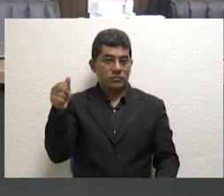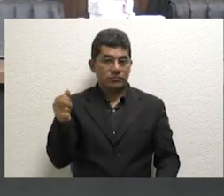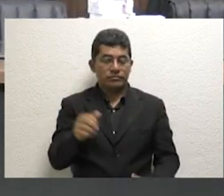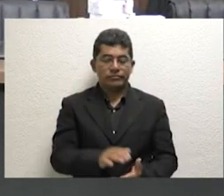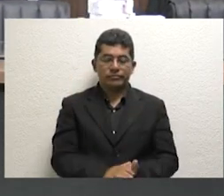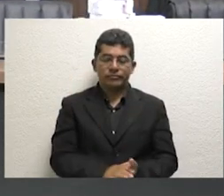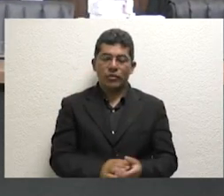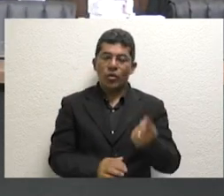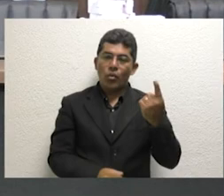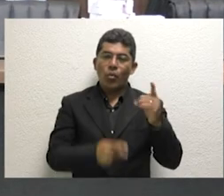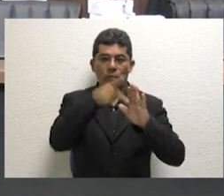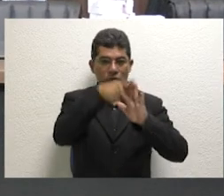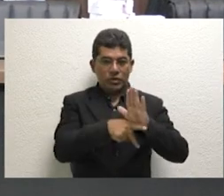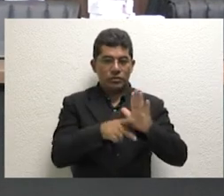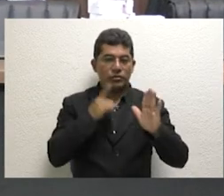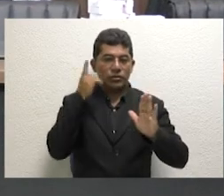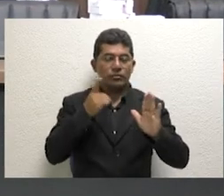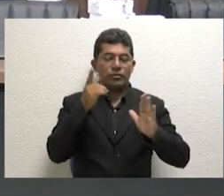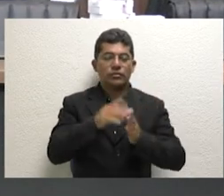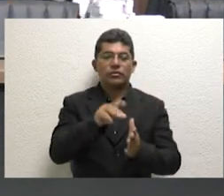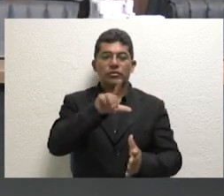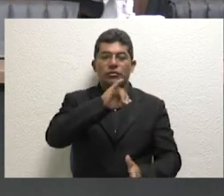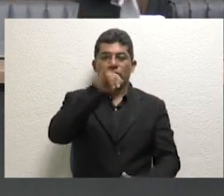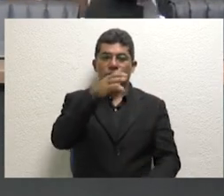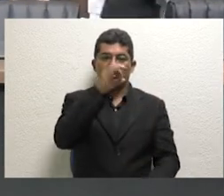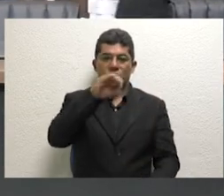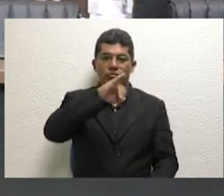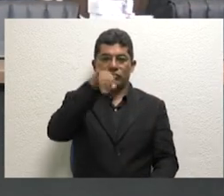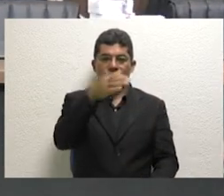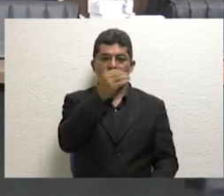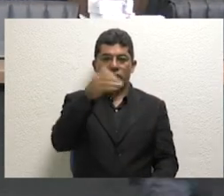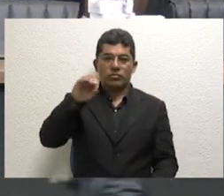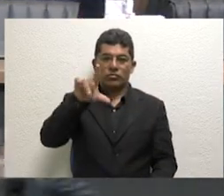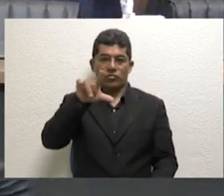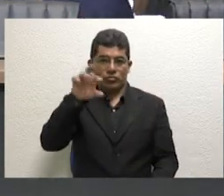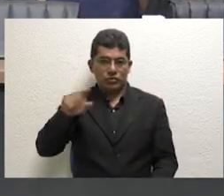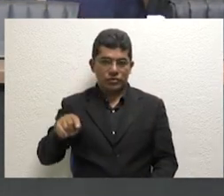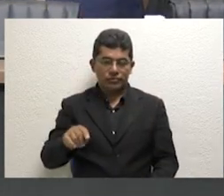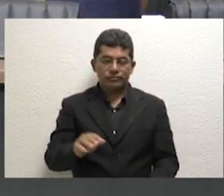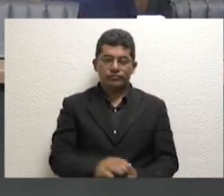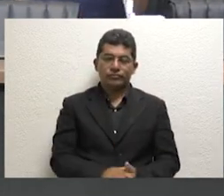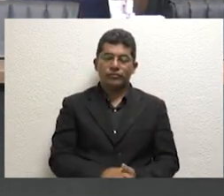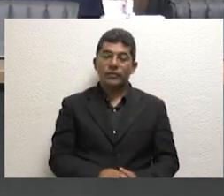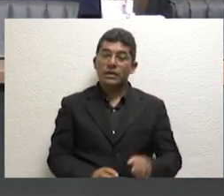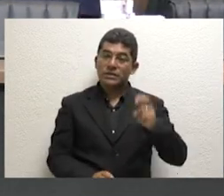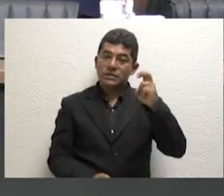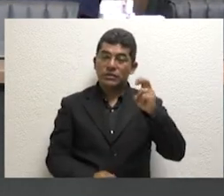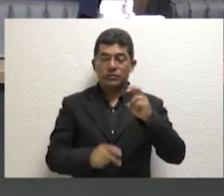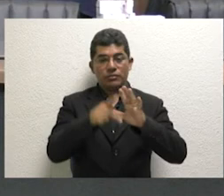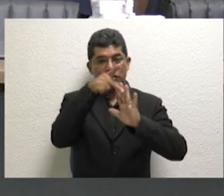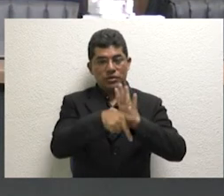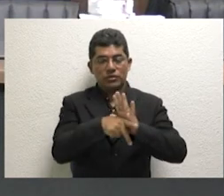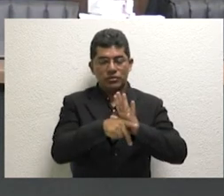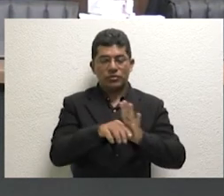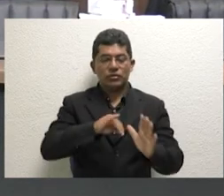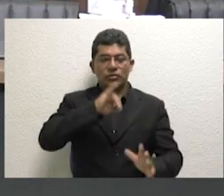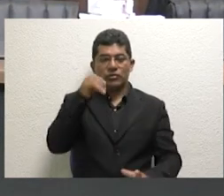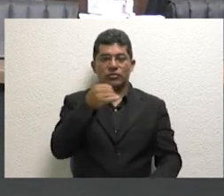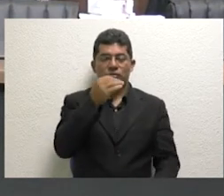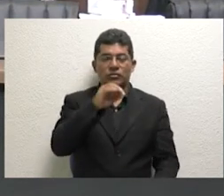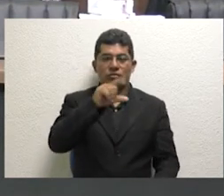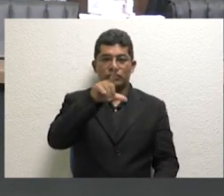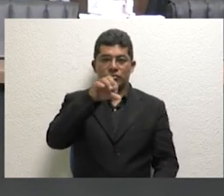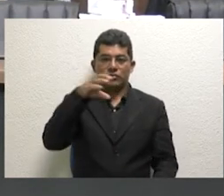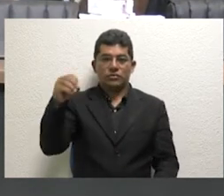um projeto de lei de autoria do deputado João Luiz cinco projetos de lei de autoria do deputado Salo Viana um projeto de lei de